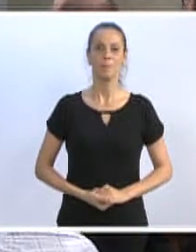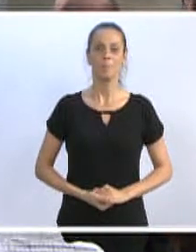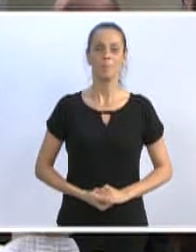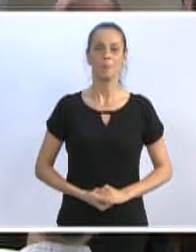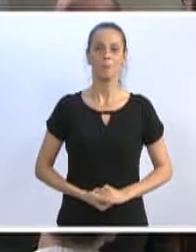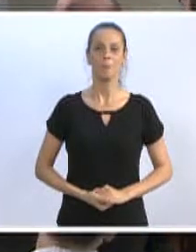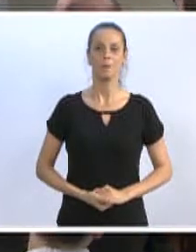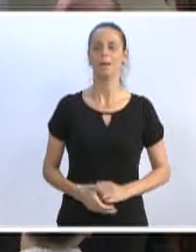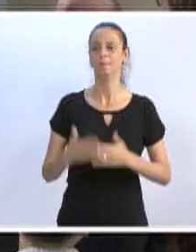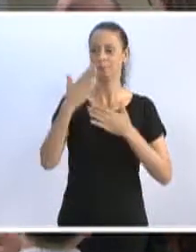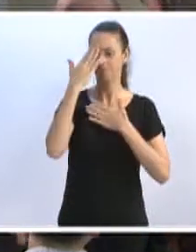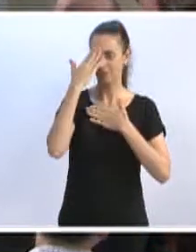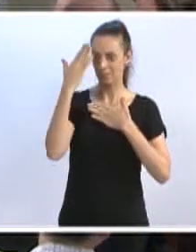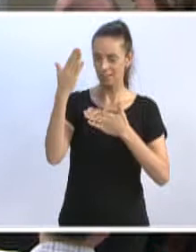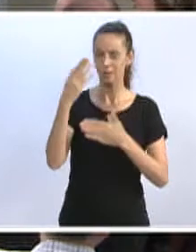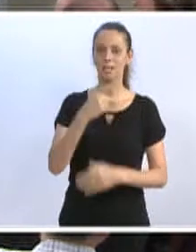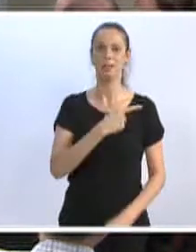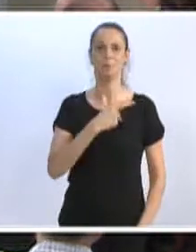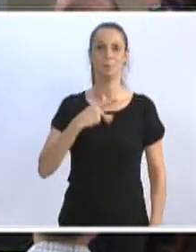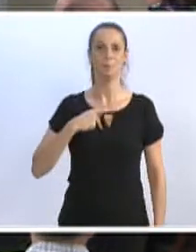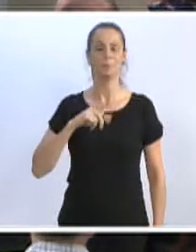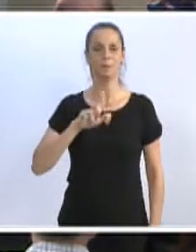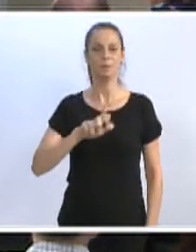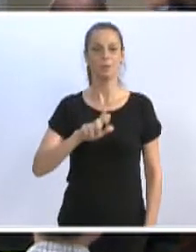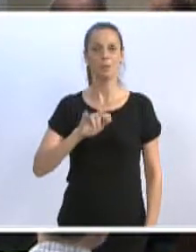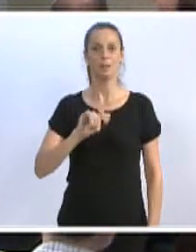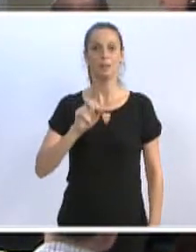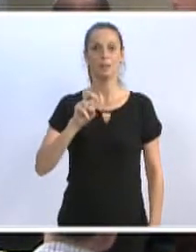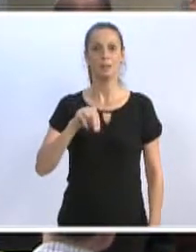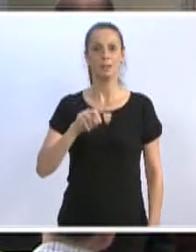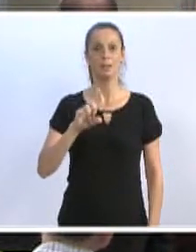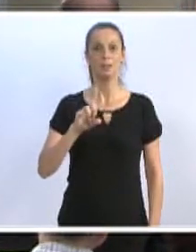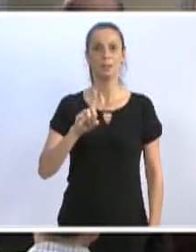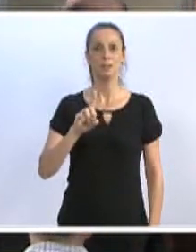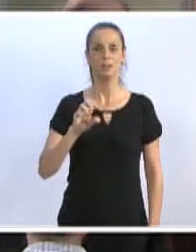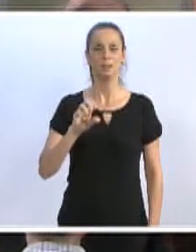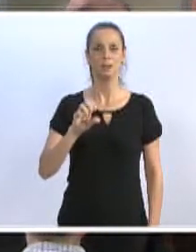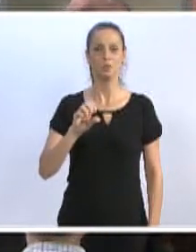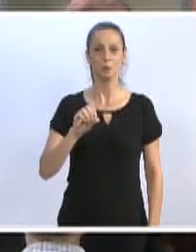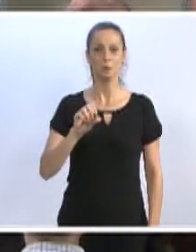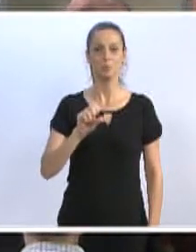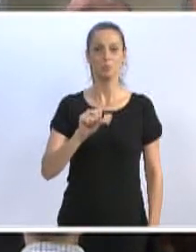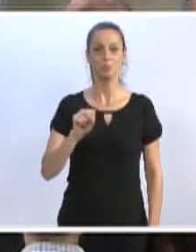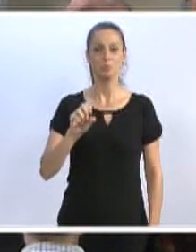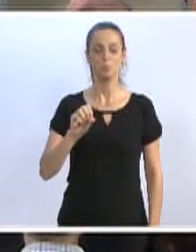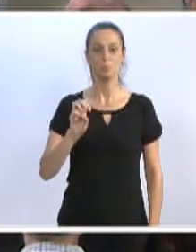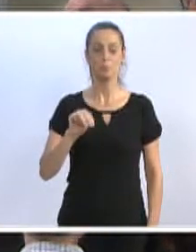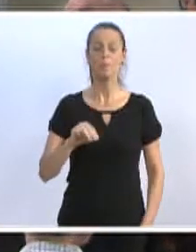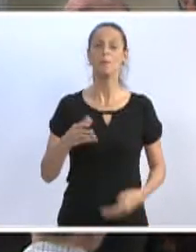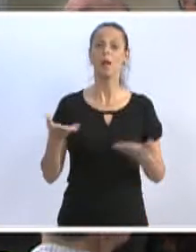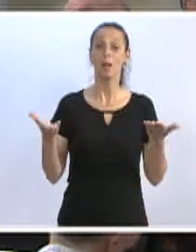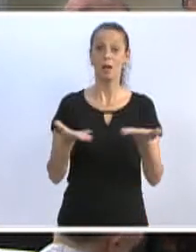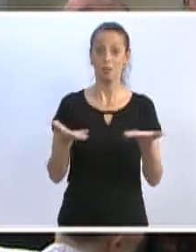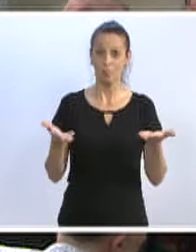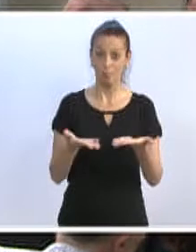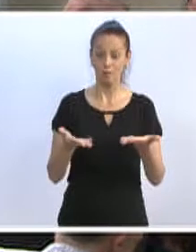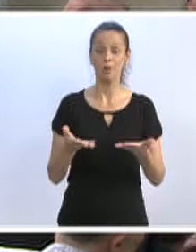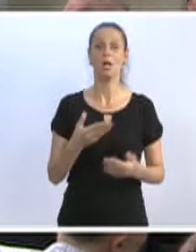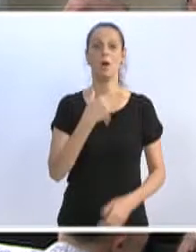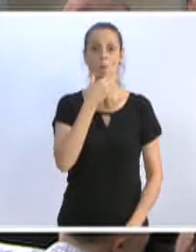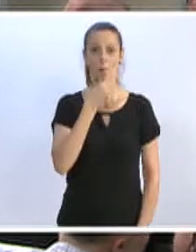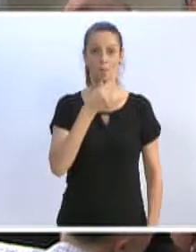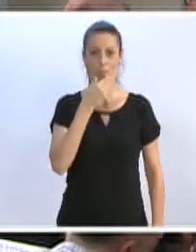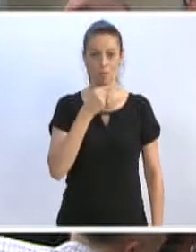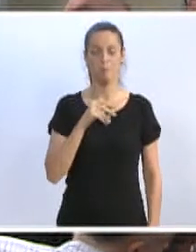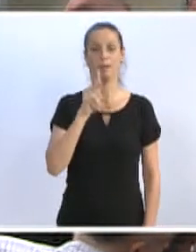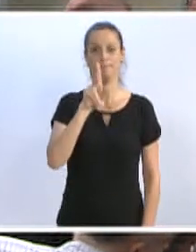Muito obrigado, pastor Linderson. Neste momento, portanto, nós ouviremos o bispo Dom Rafael, que vai